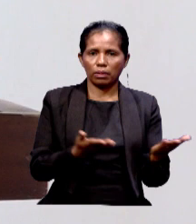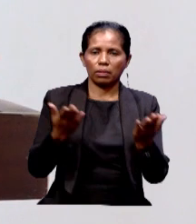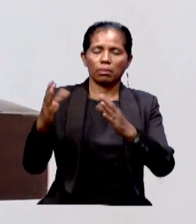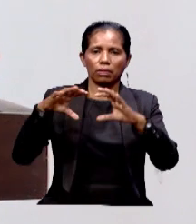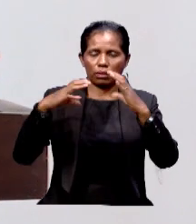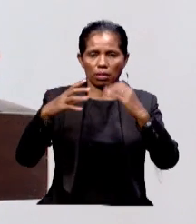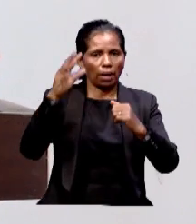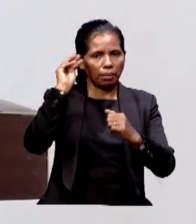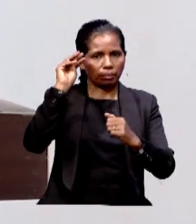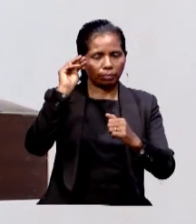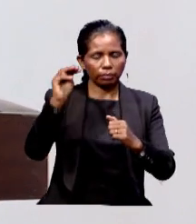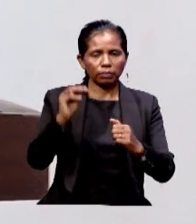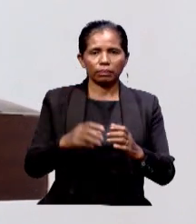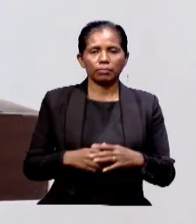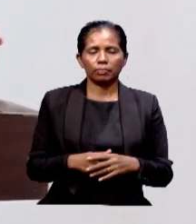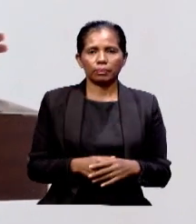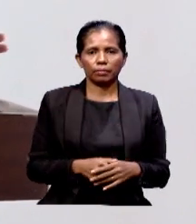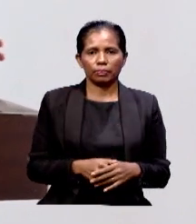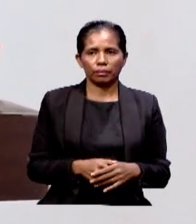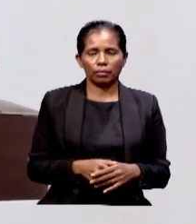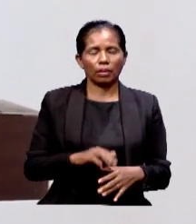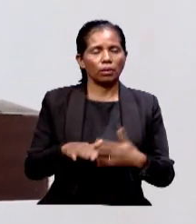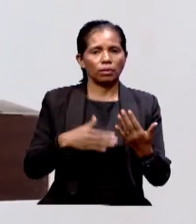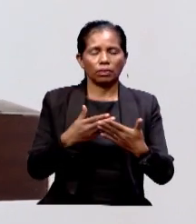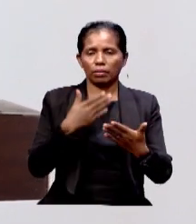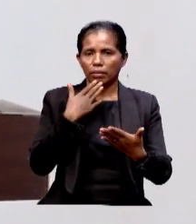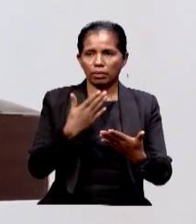para a aprovação disso. Se bota todo lá o dia,